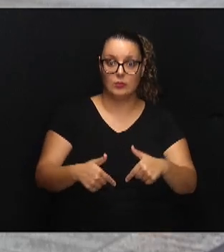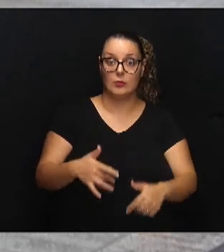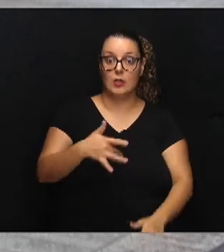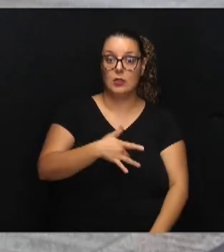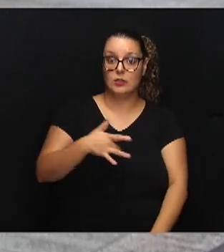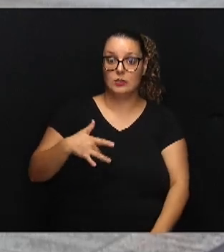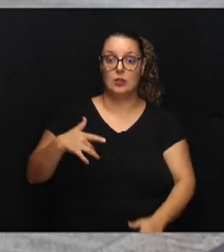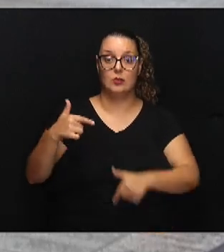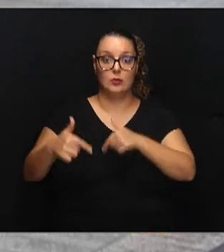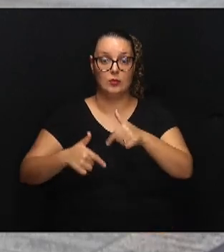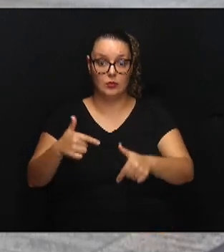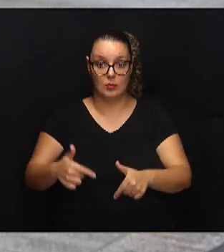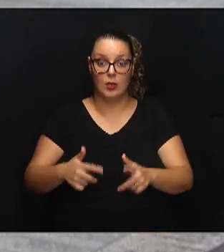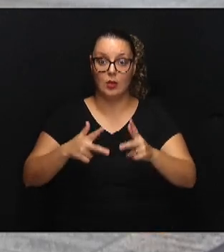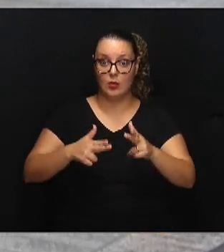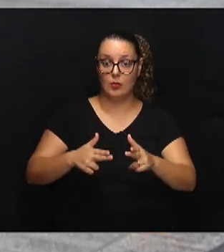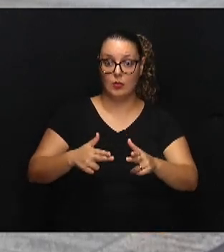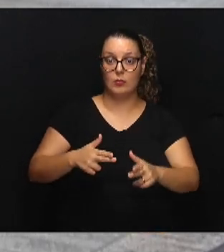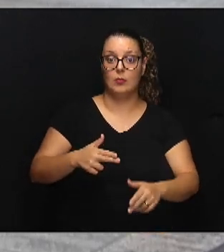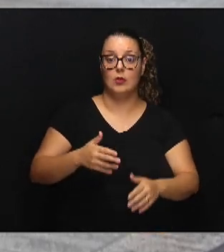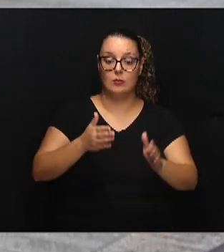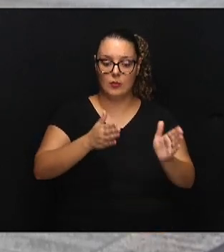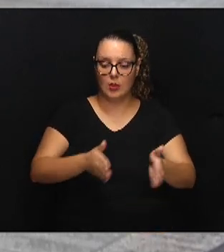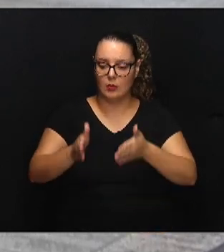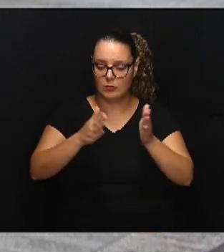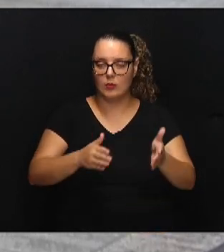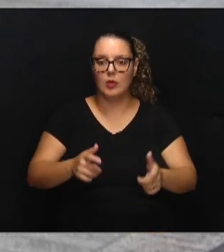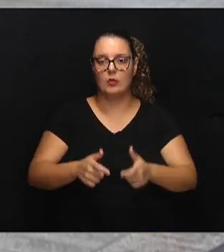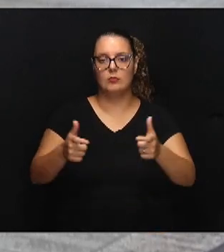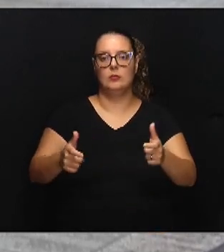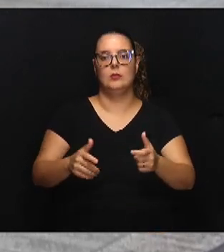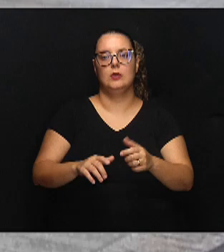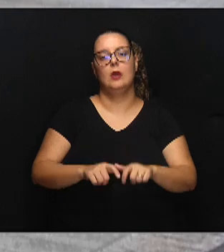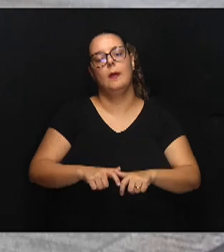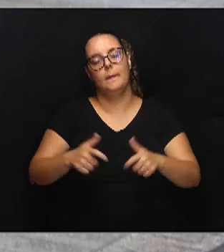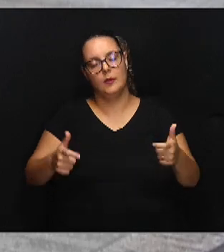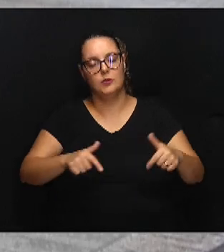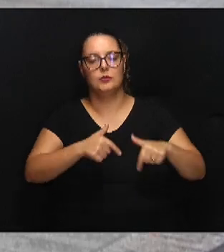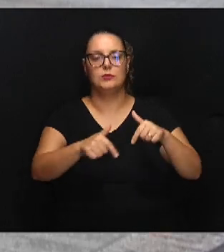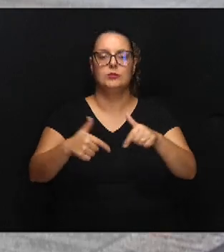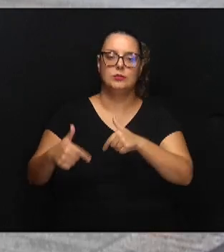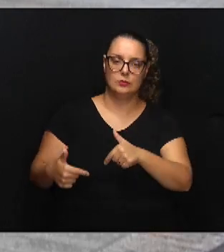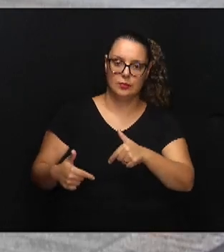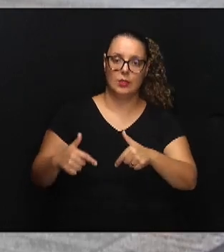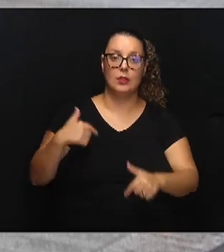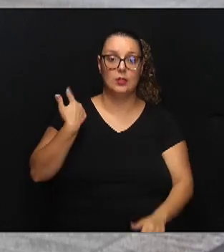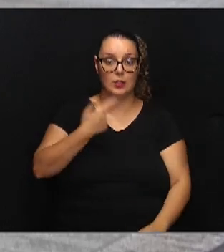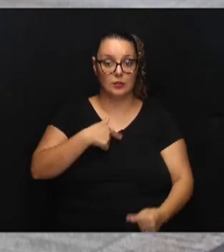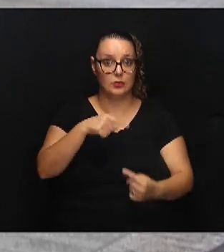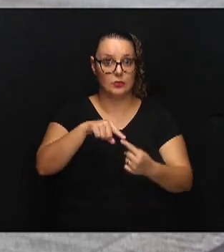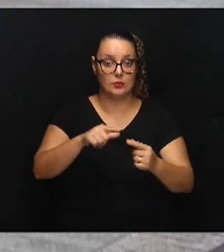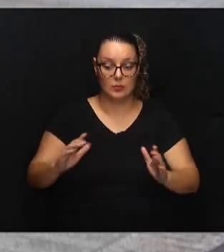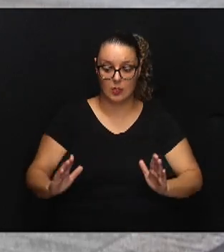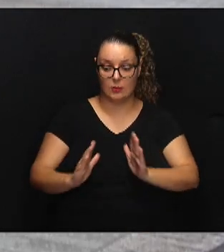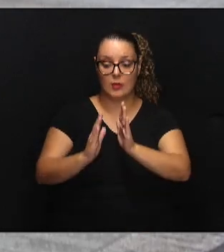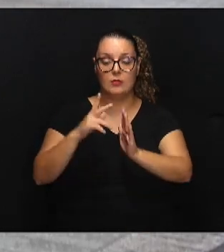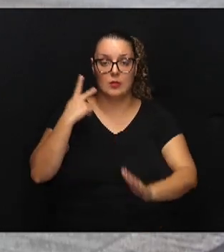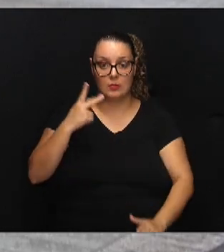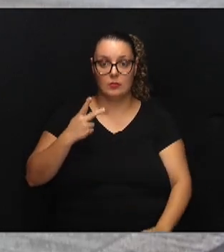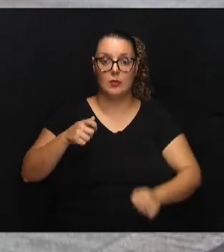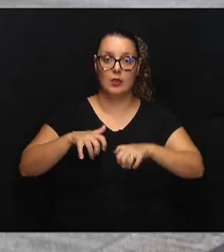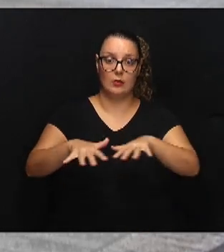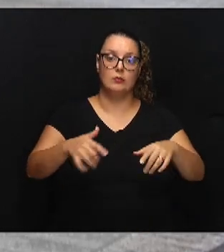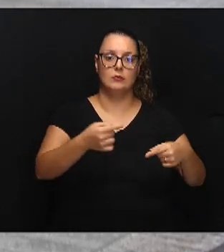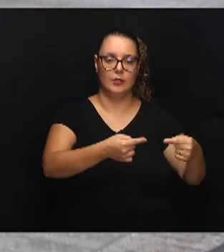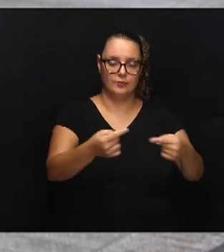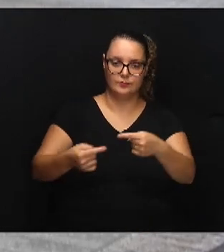dos trabalhadores, quanto para o aumento da produtividade e geração de emprego. Então, nossa intenção com a frente é ampliar para a sociedade toda essa